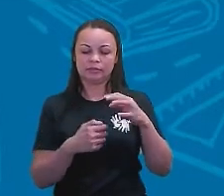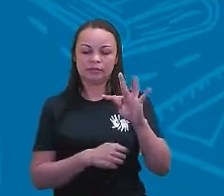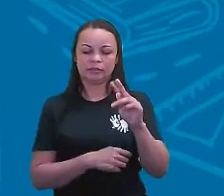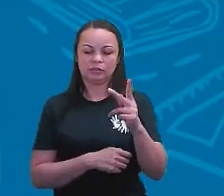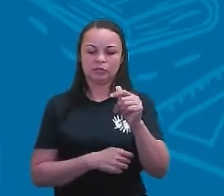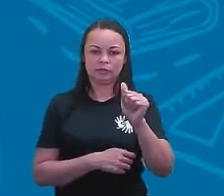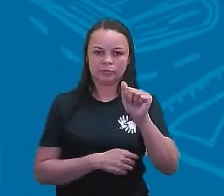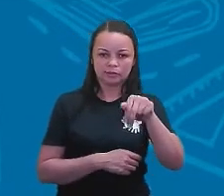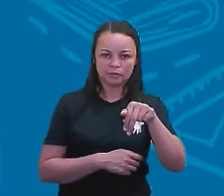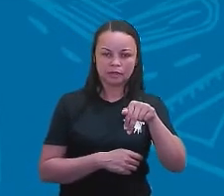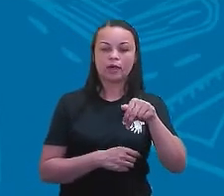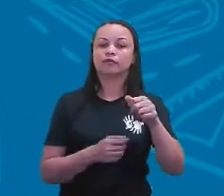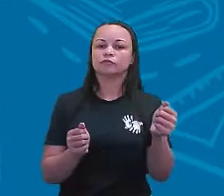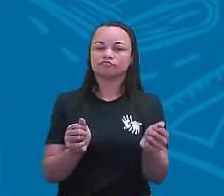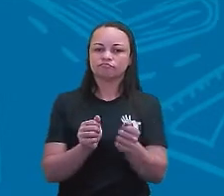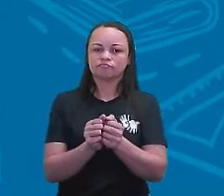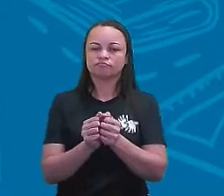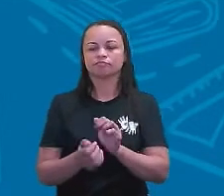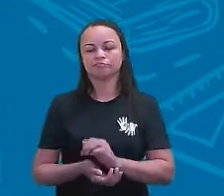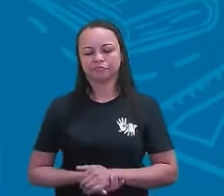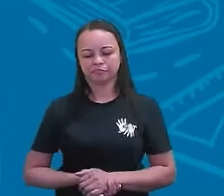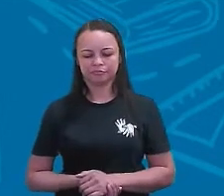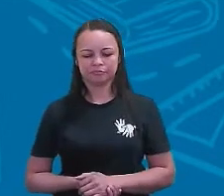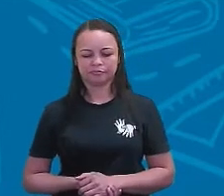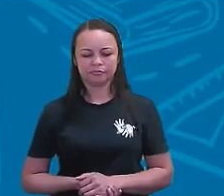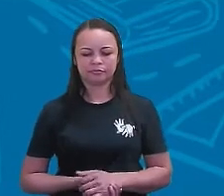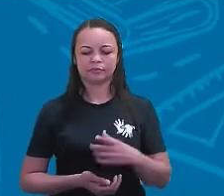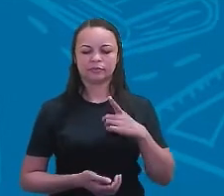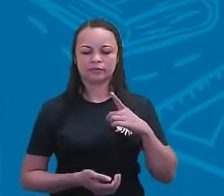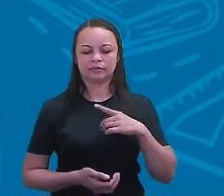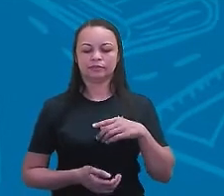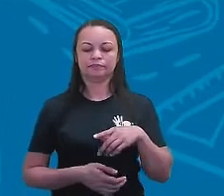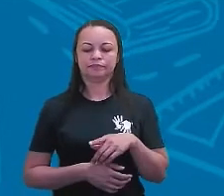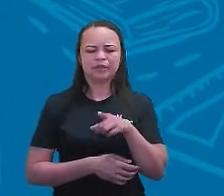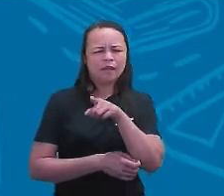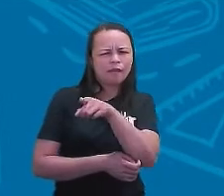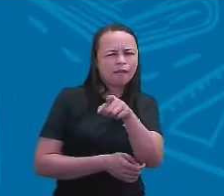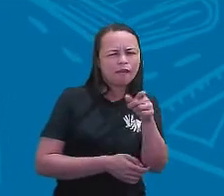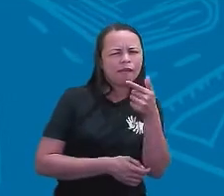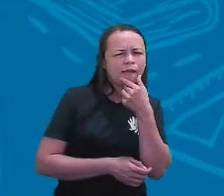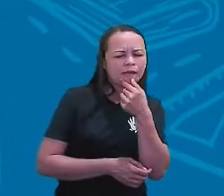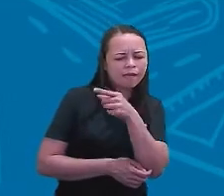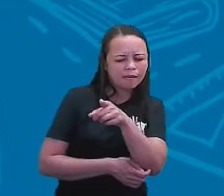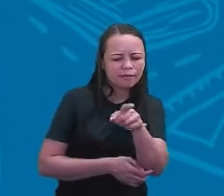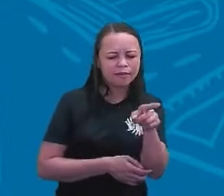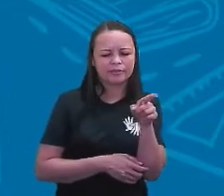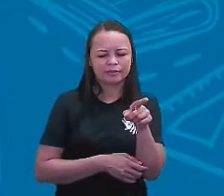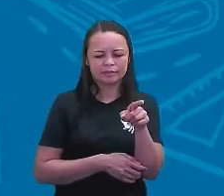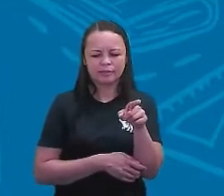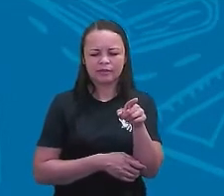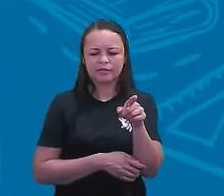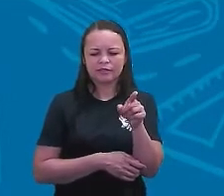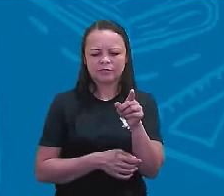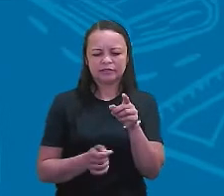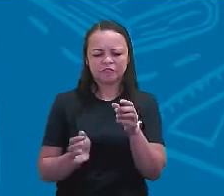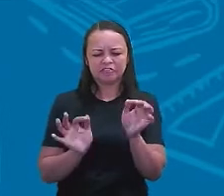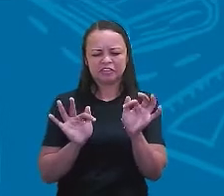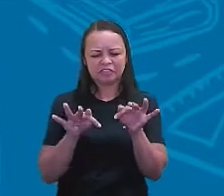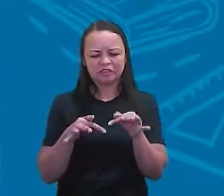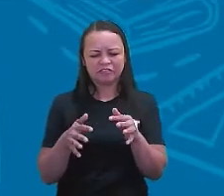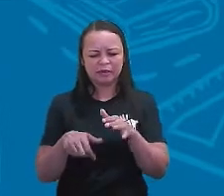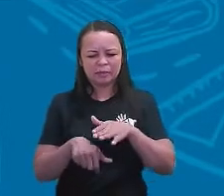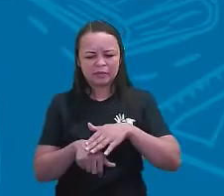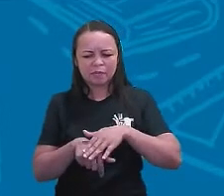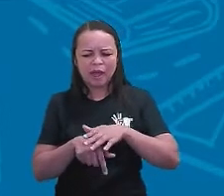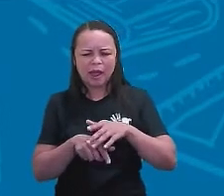juntinho. Bom, tivemos também they are definitely crazier than us. Então, eles